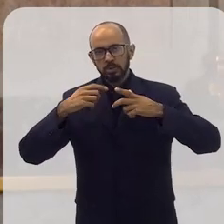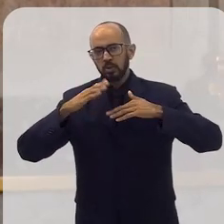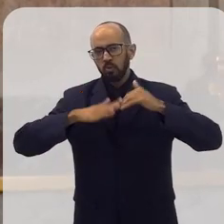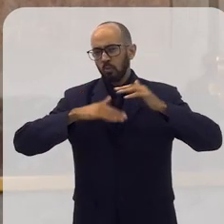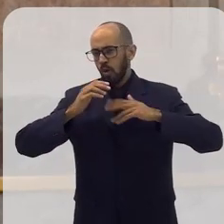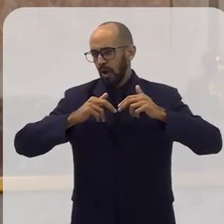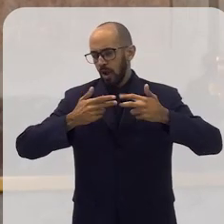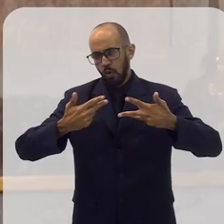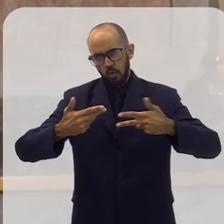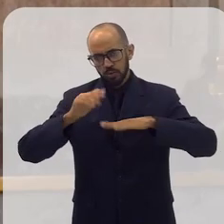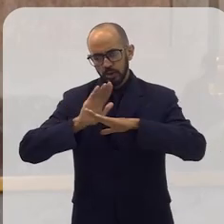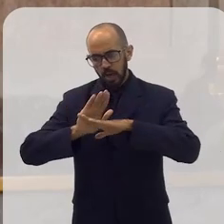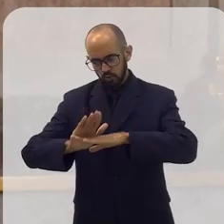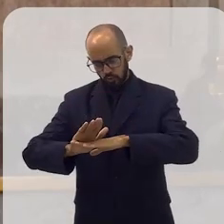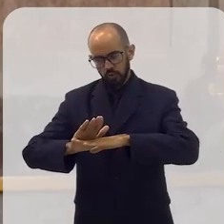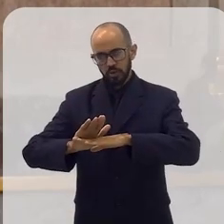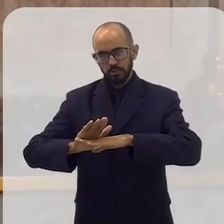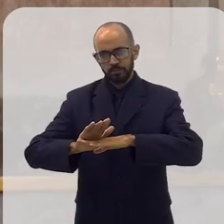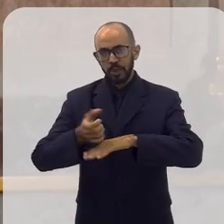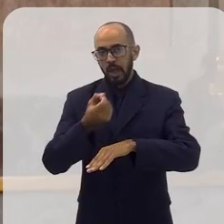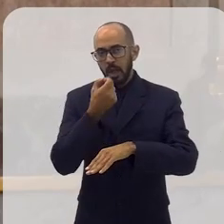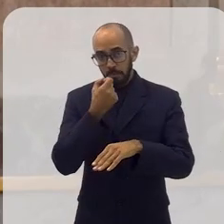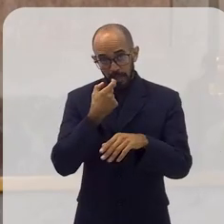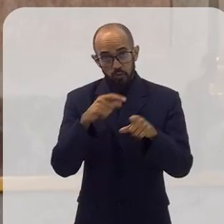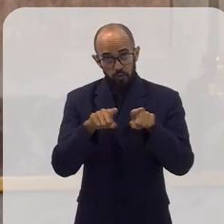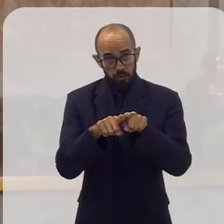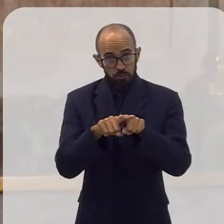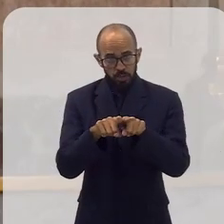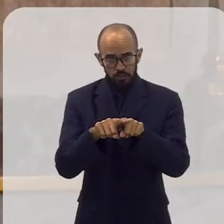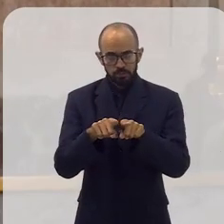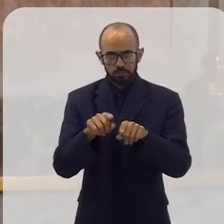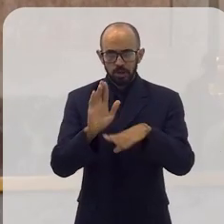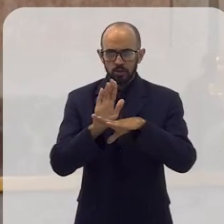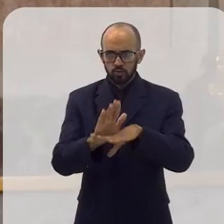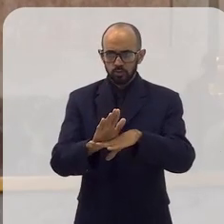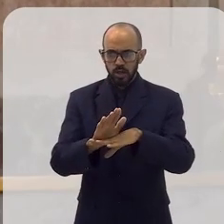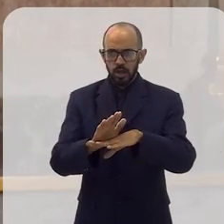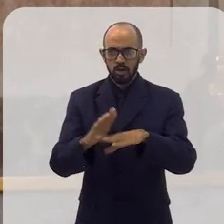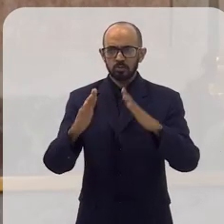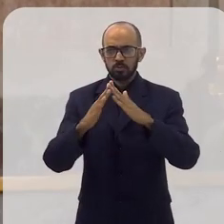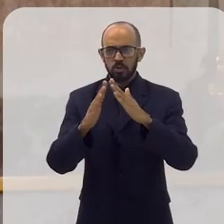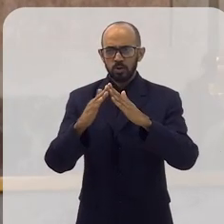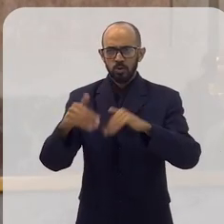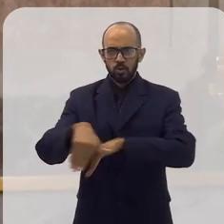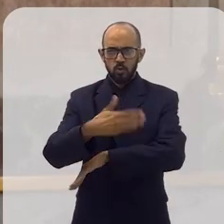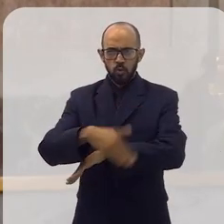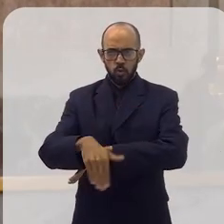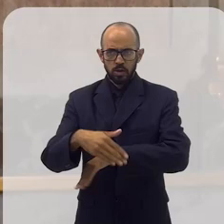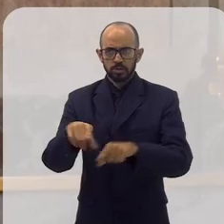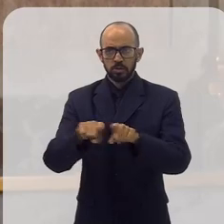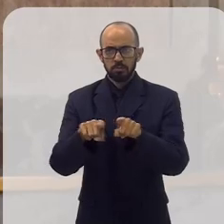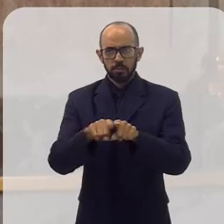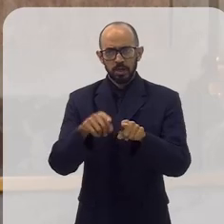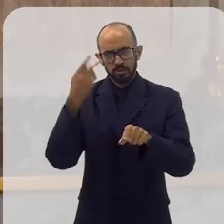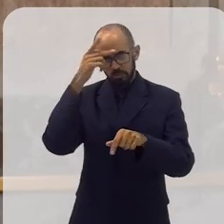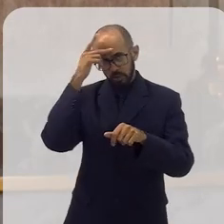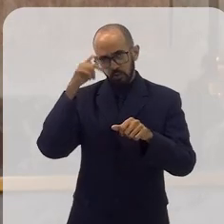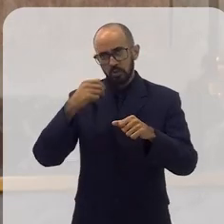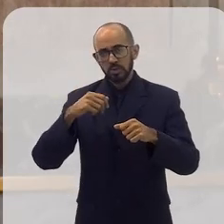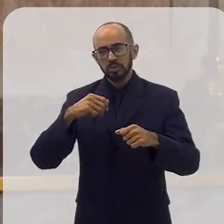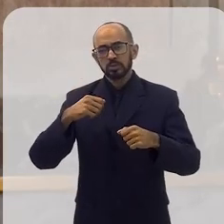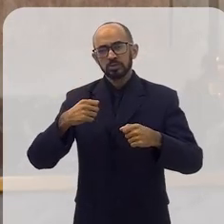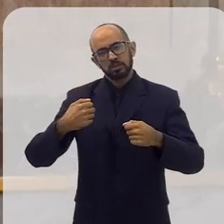e qualquer coisa que ajuda, mesmo remédios, para ajudar os moradores de rua e as pessoas